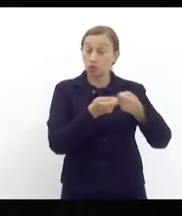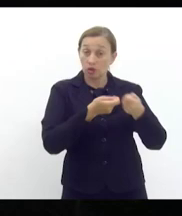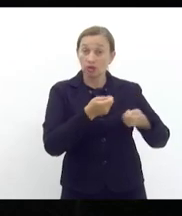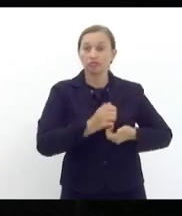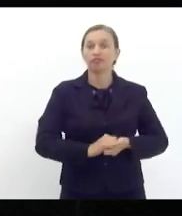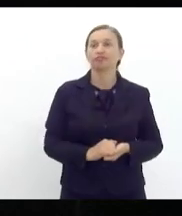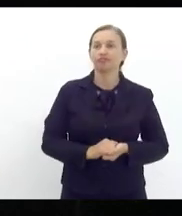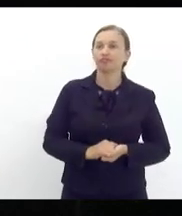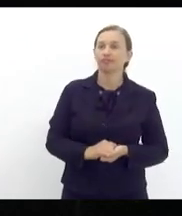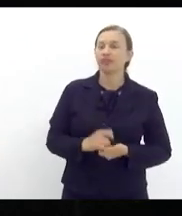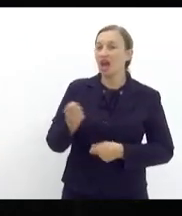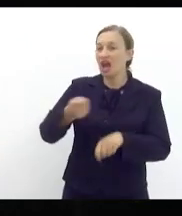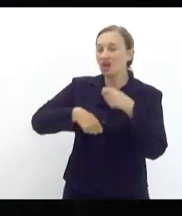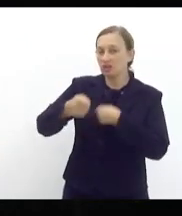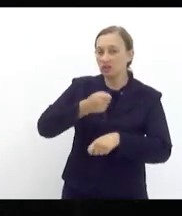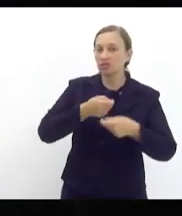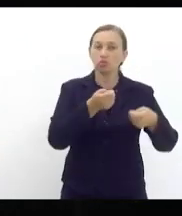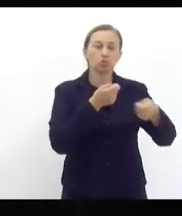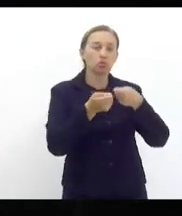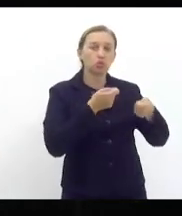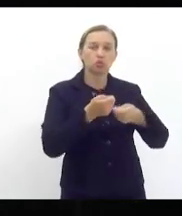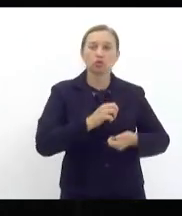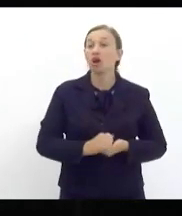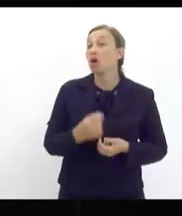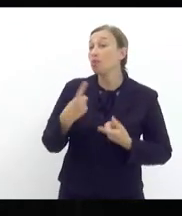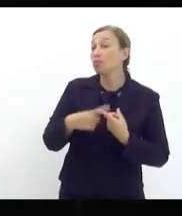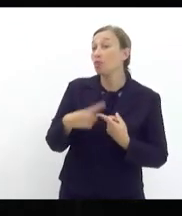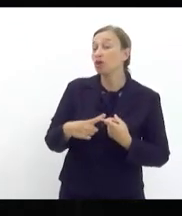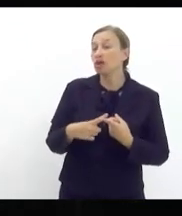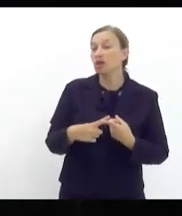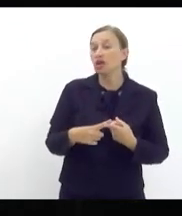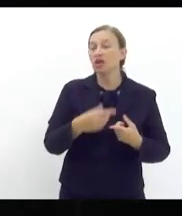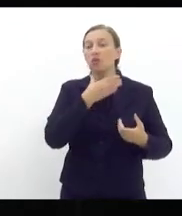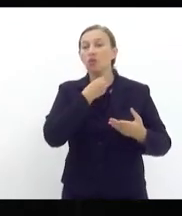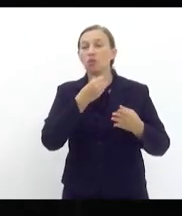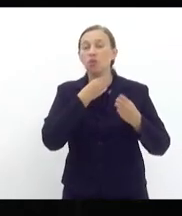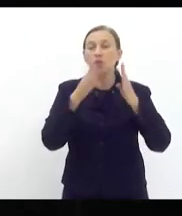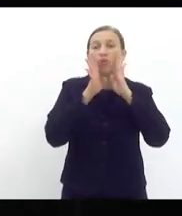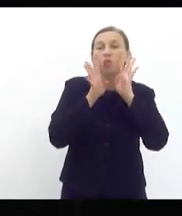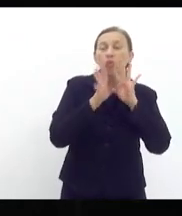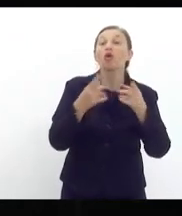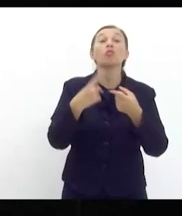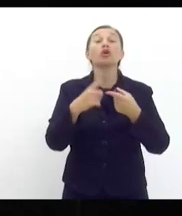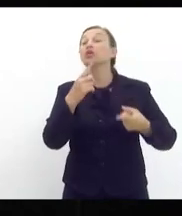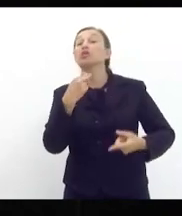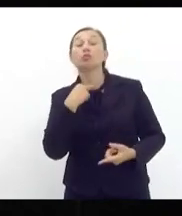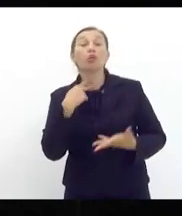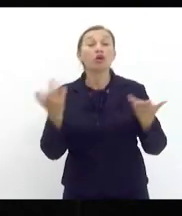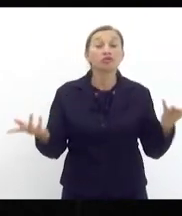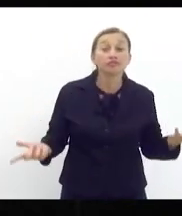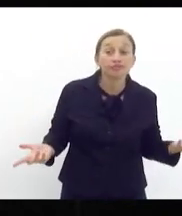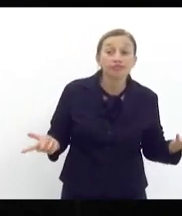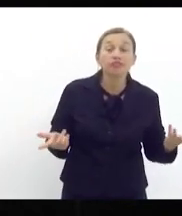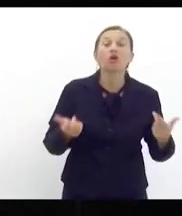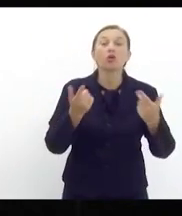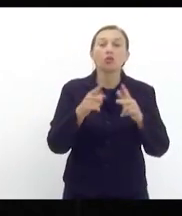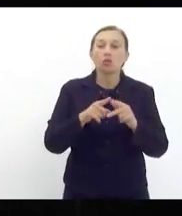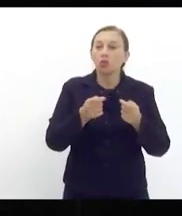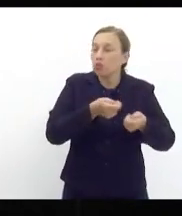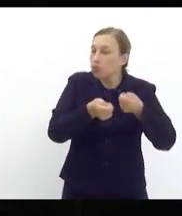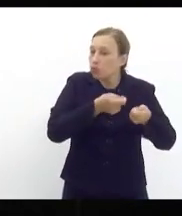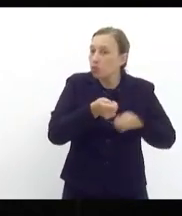a economia é regulamentada por que as big techs não podem ser regulamentadas tem que regulamentar isso tem